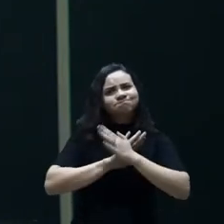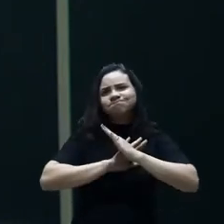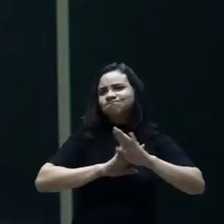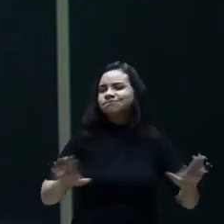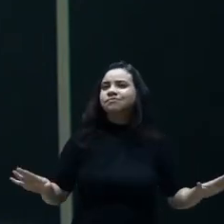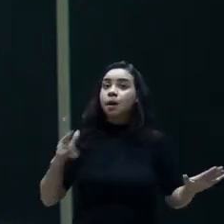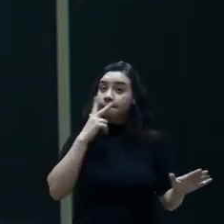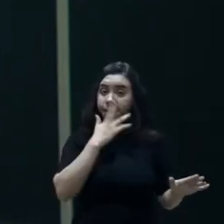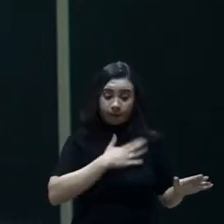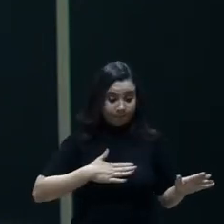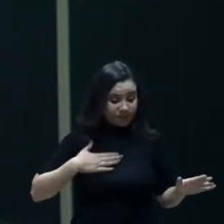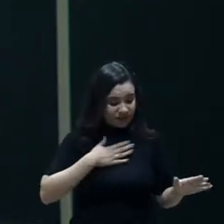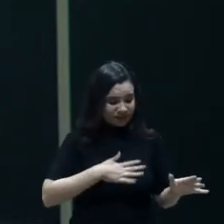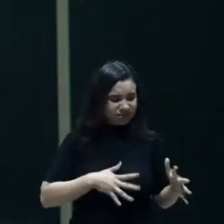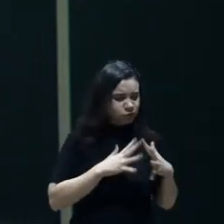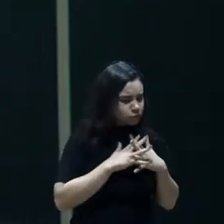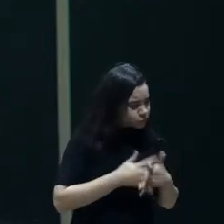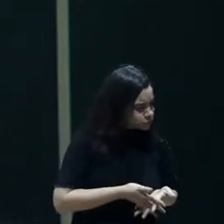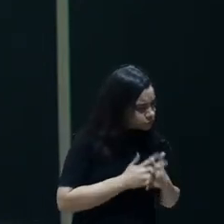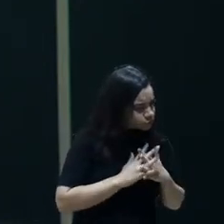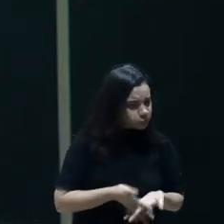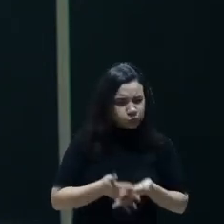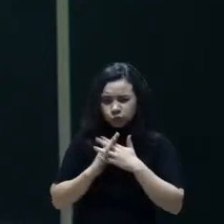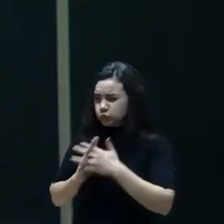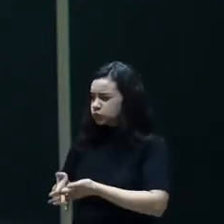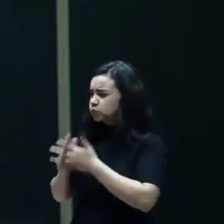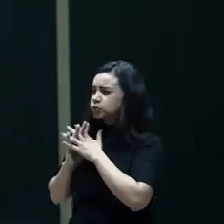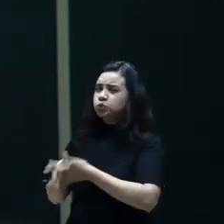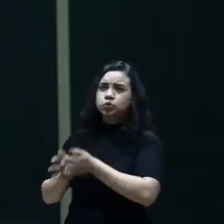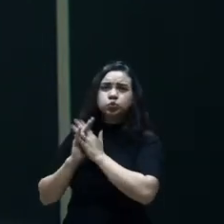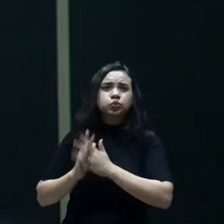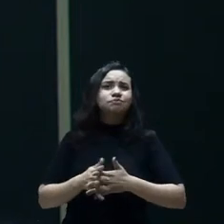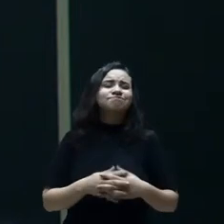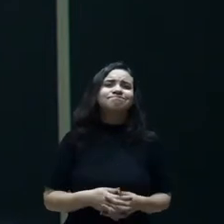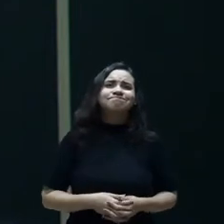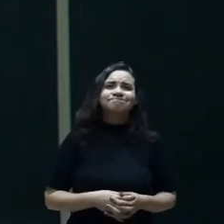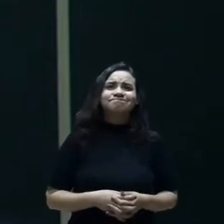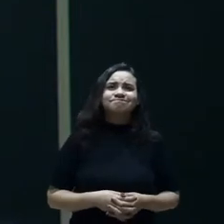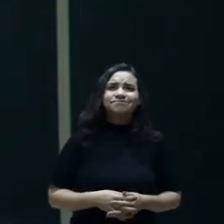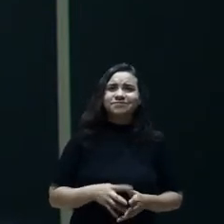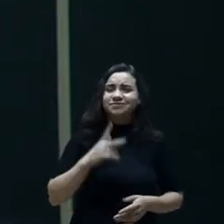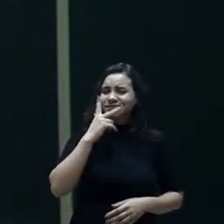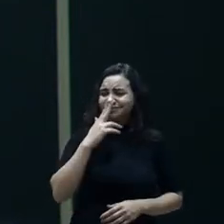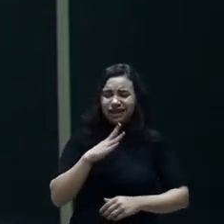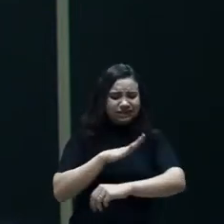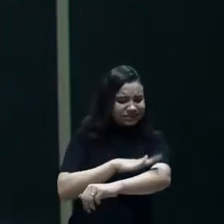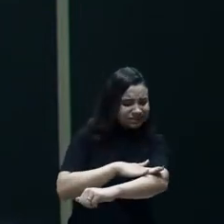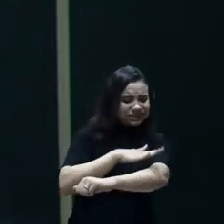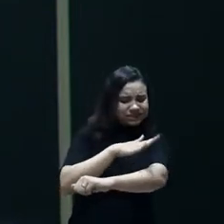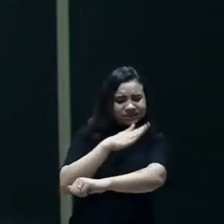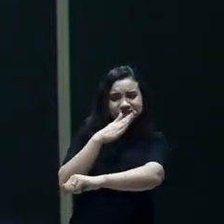enganam, nos confundem. E agora é isso, depois é aquilo, e depois é aquilo outro. E nada